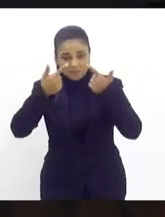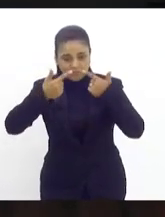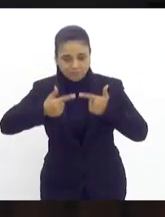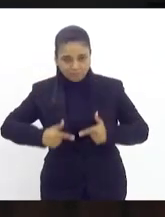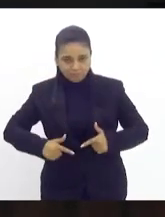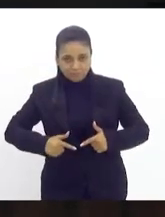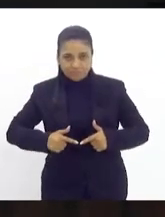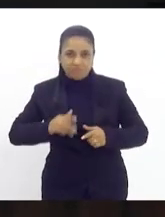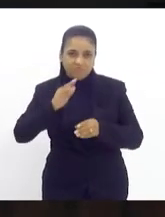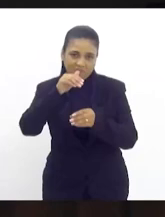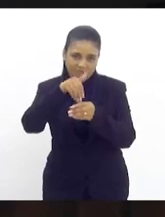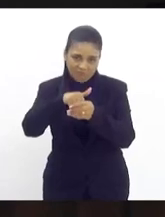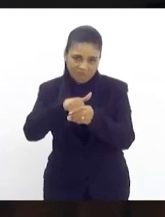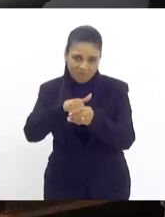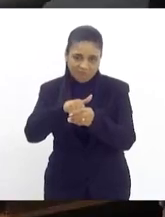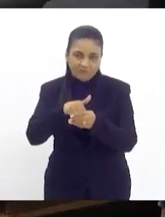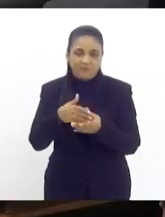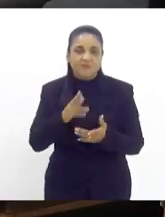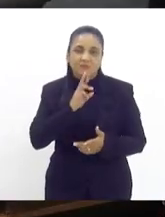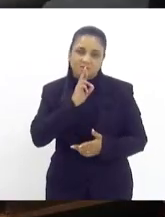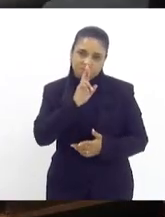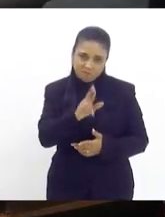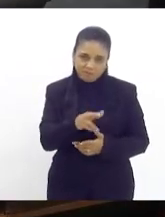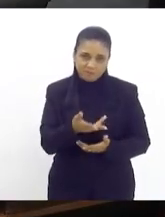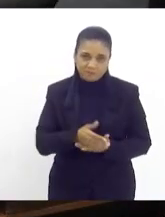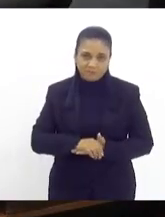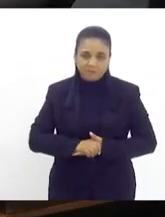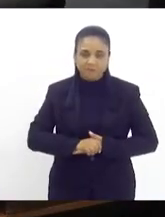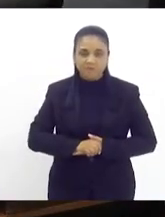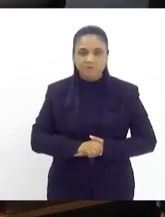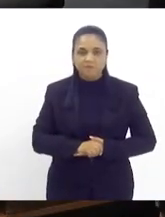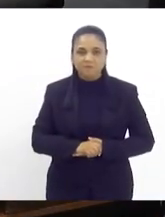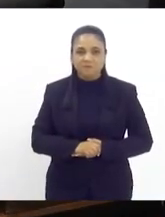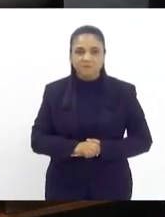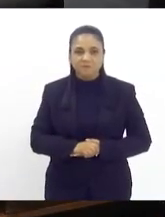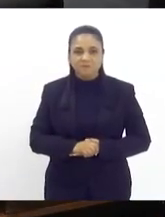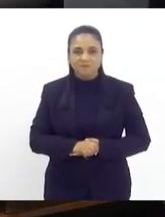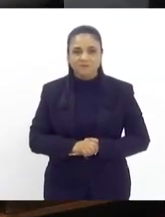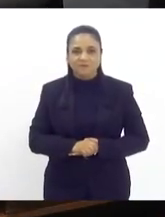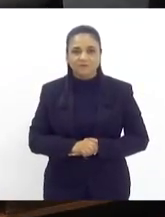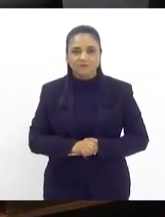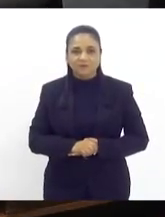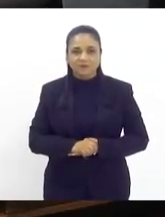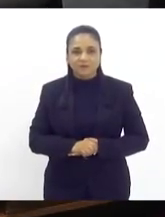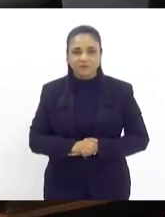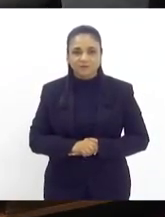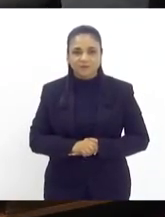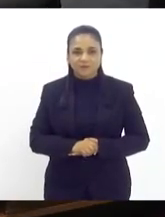Esse é o resultado.